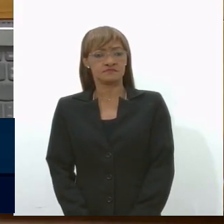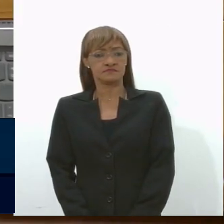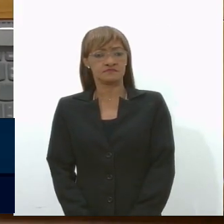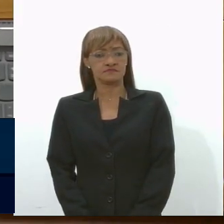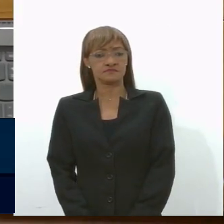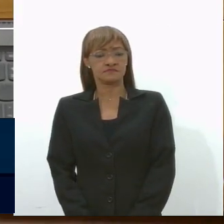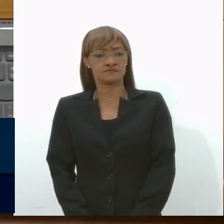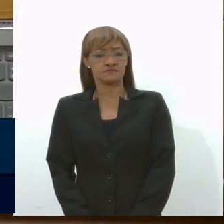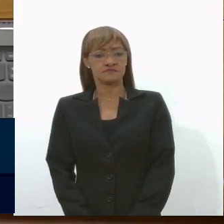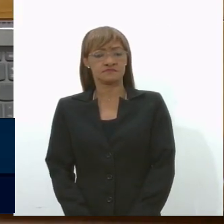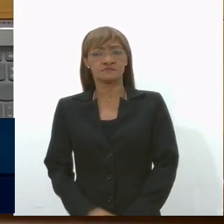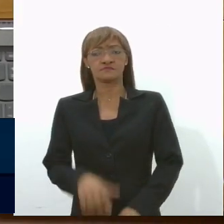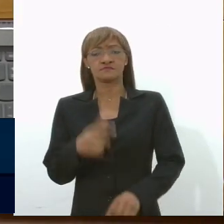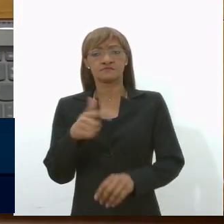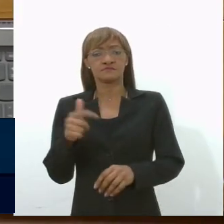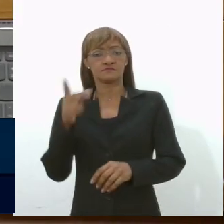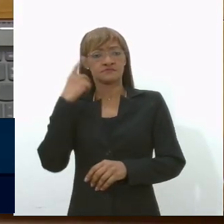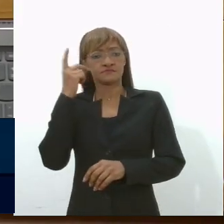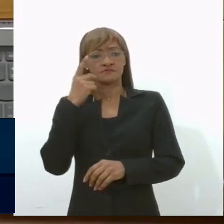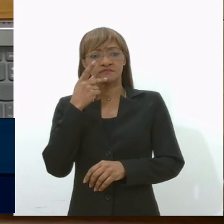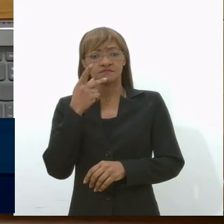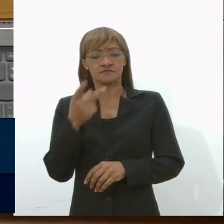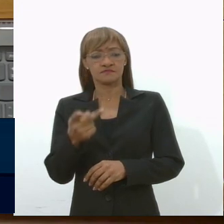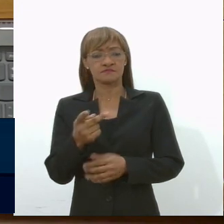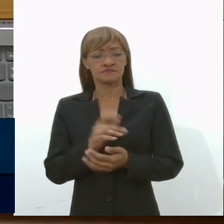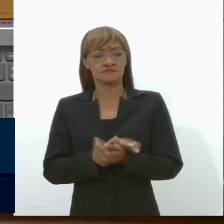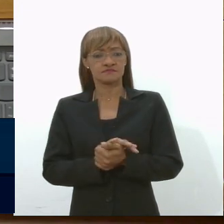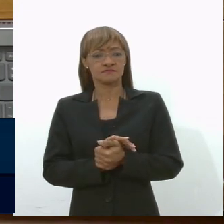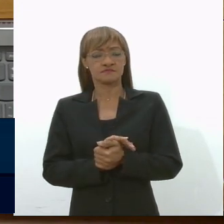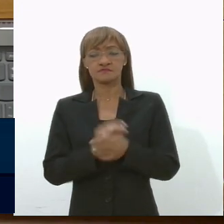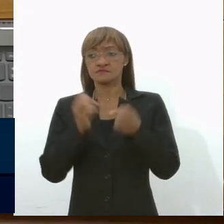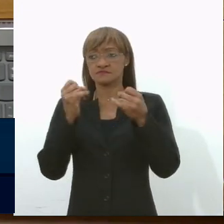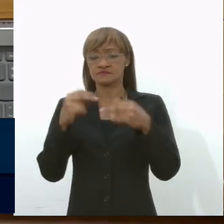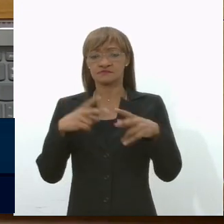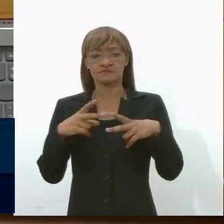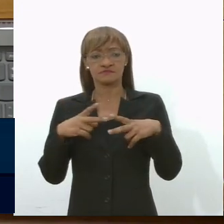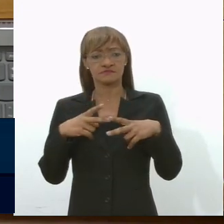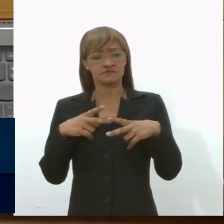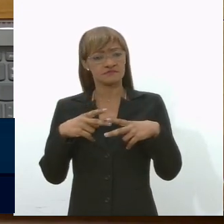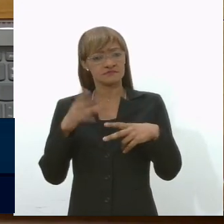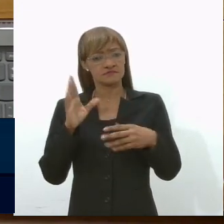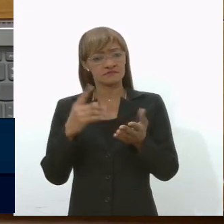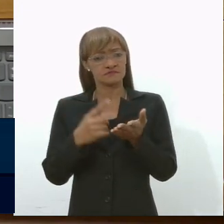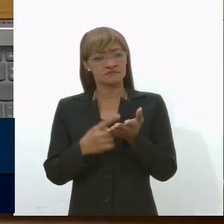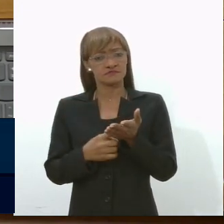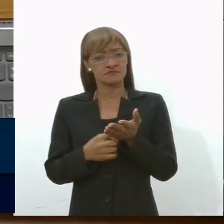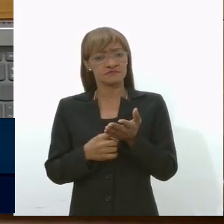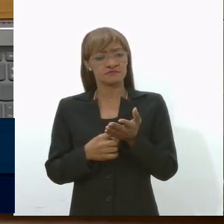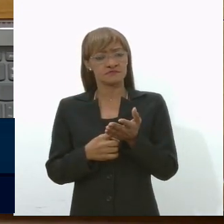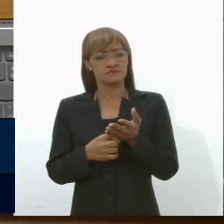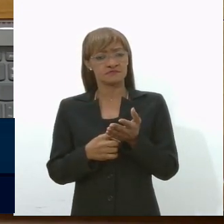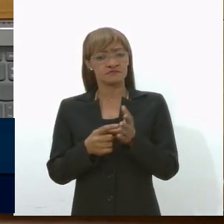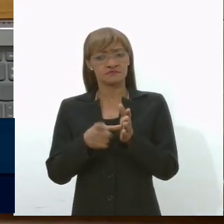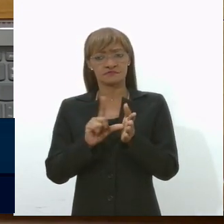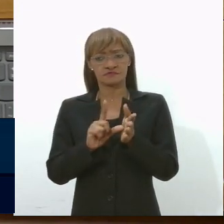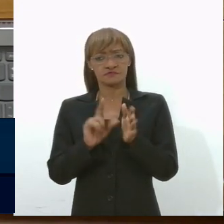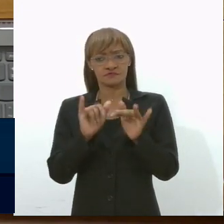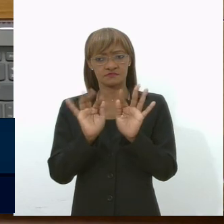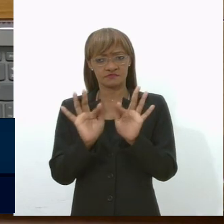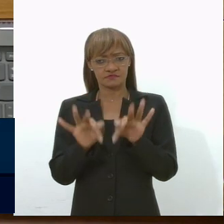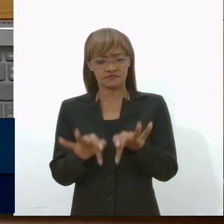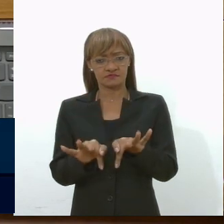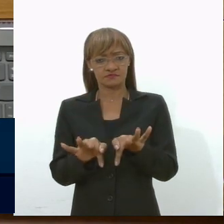Não havendo mais deputado inscrito, passaremos para a explicação pessoal. Não havendo deputado inscrito, eu quero, antes de encerrar, dizer